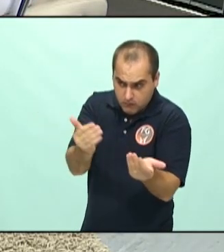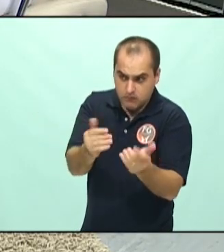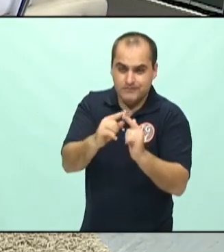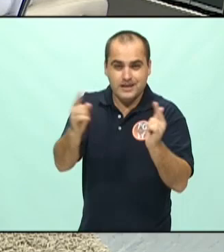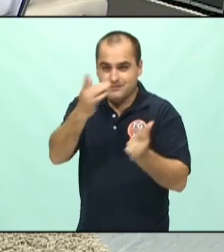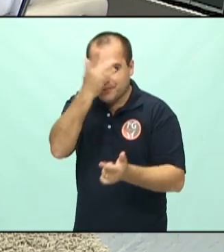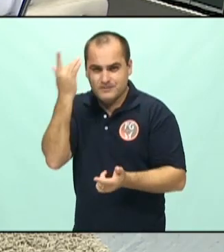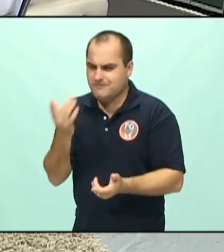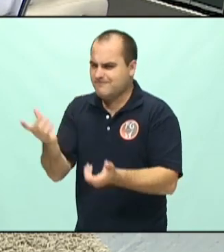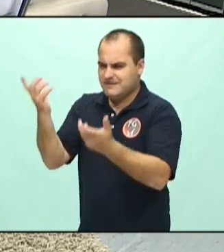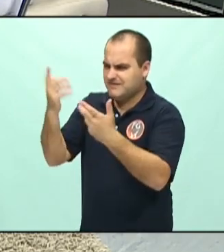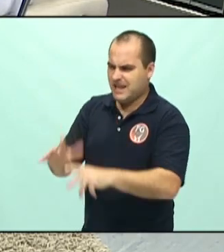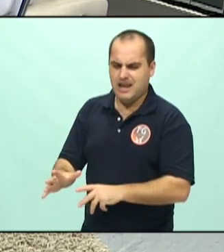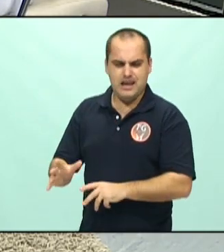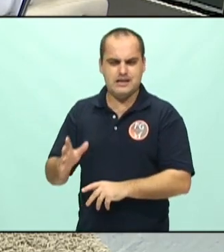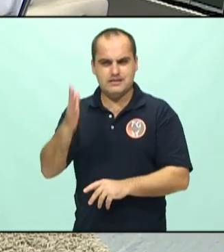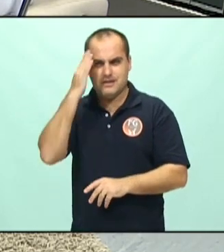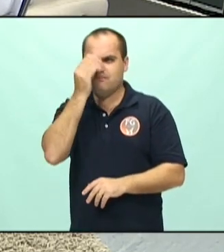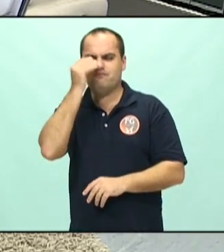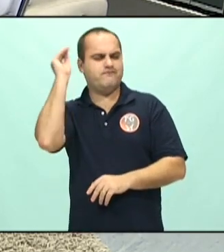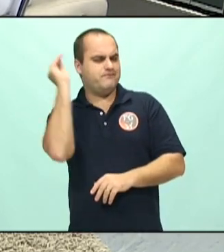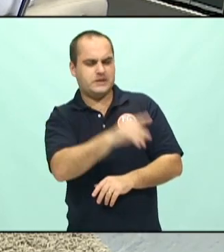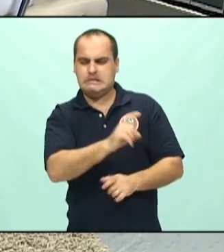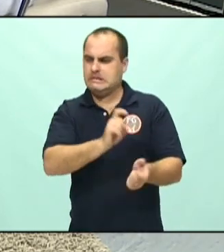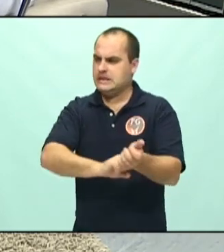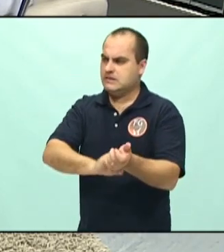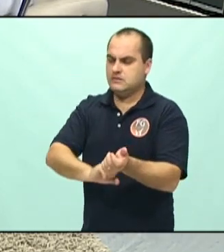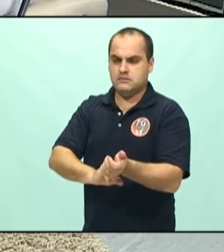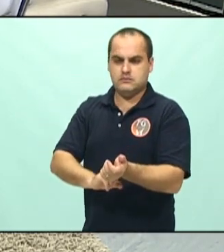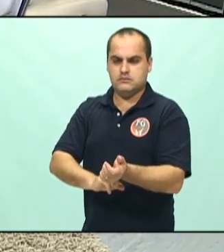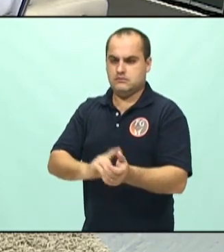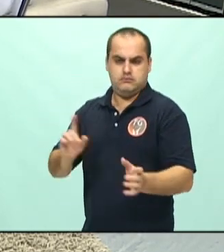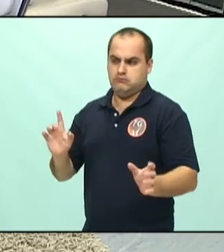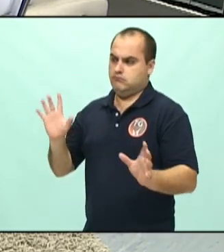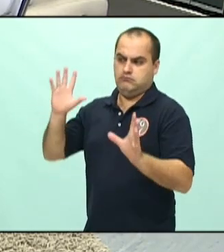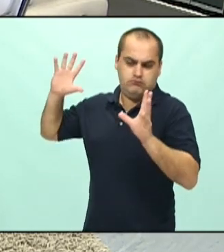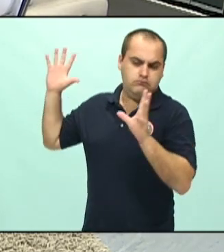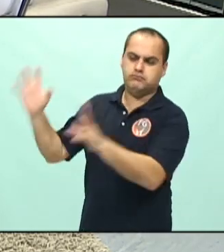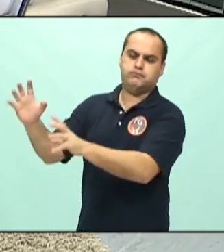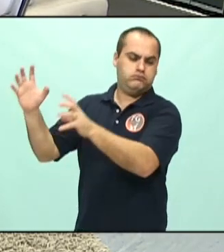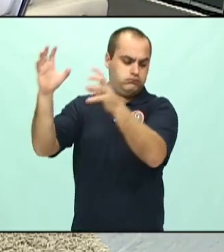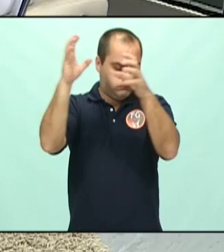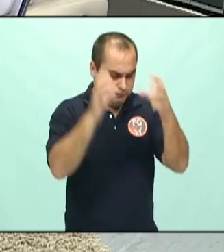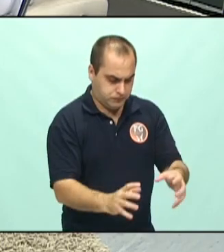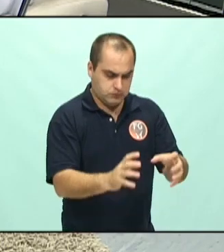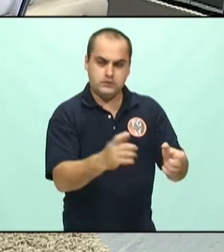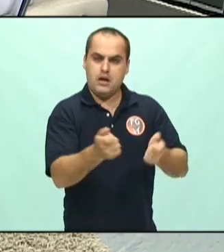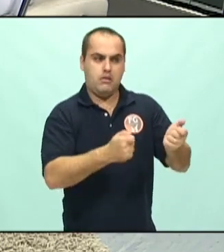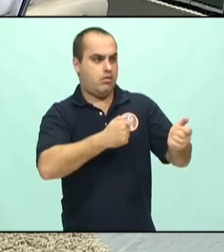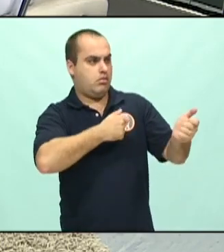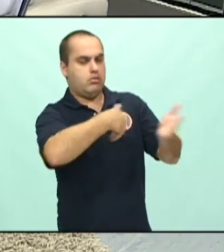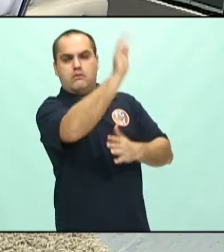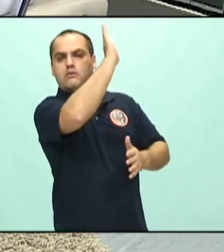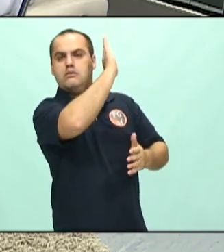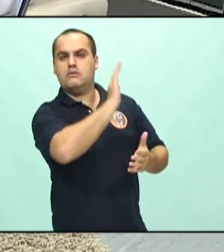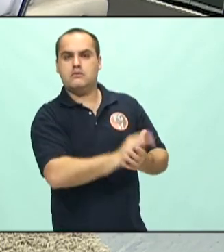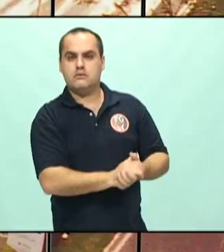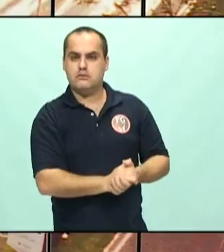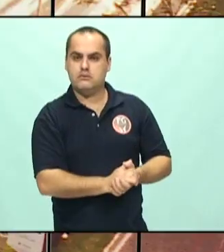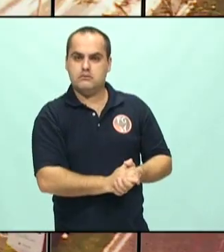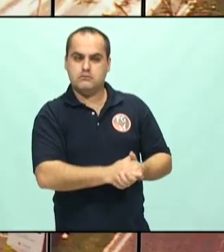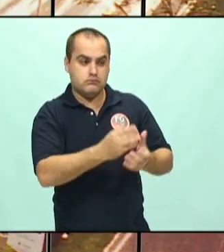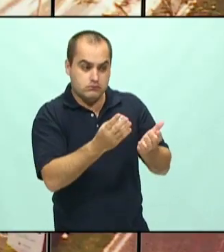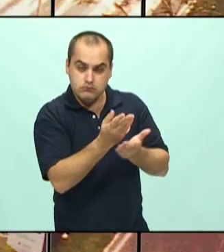essa pessoa que não quer que começa a ficar muito nervoso segue montando a maralanis anos atrás por exemplo o que